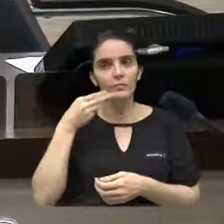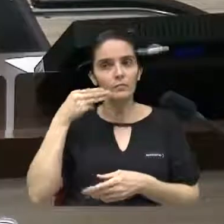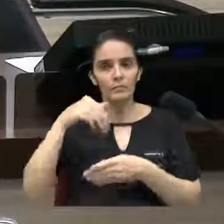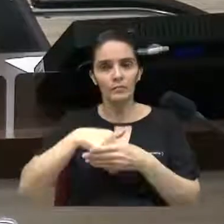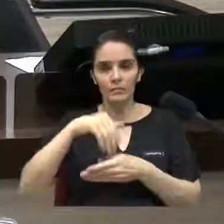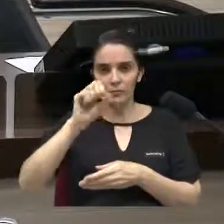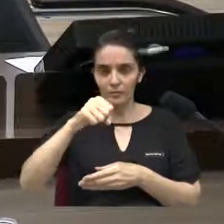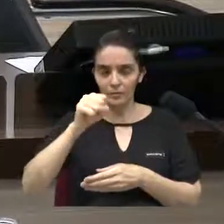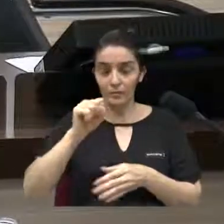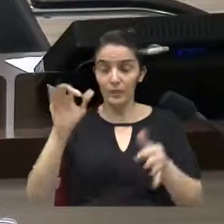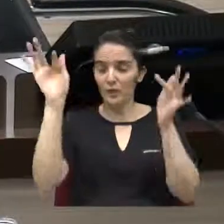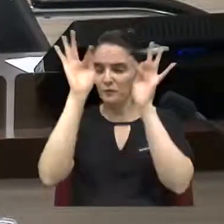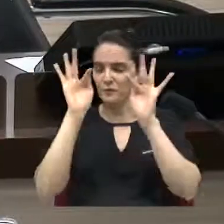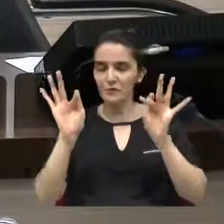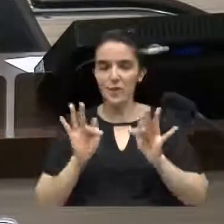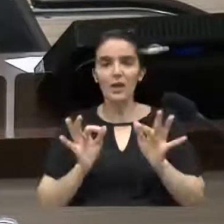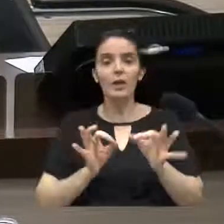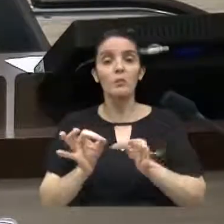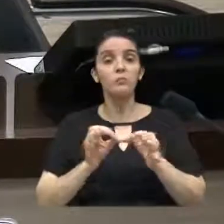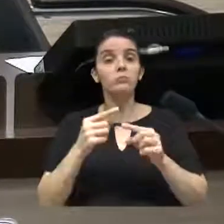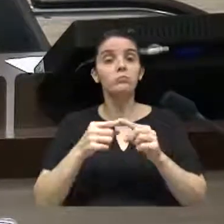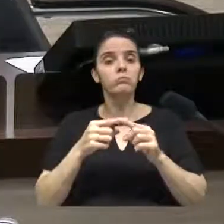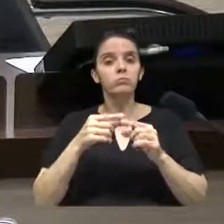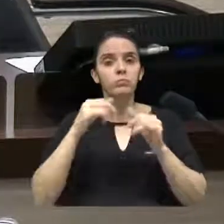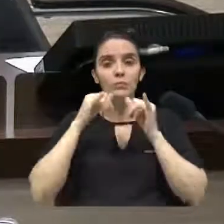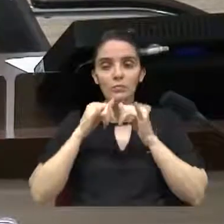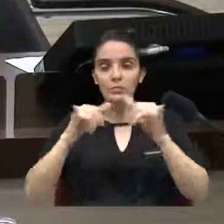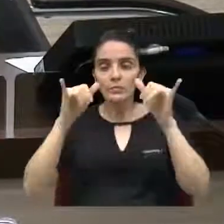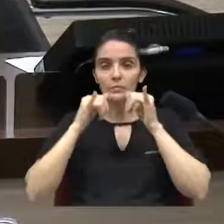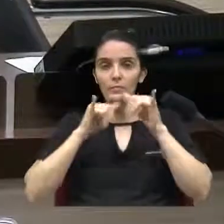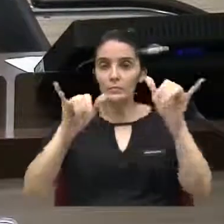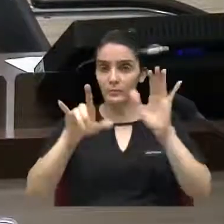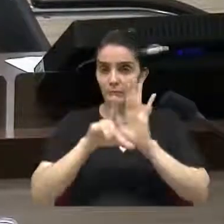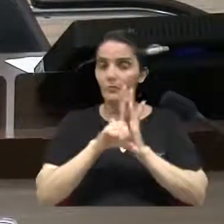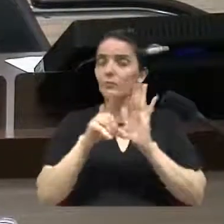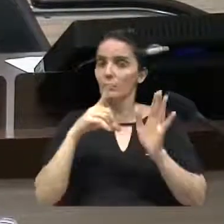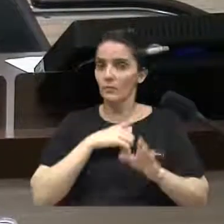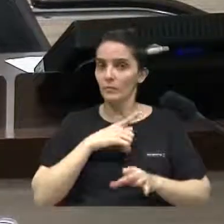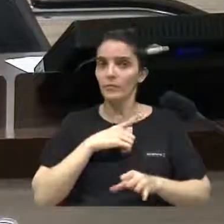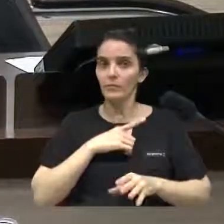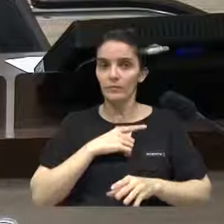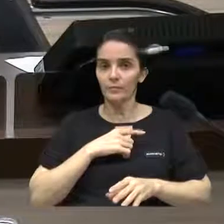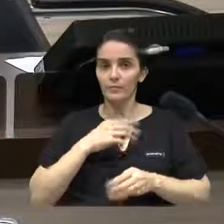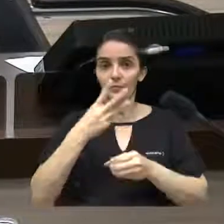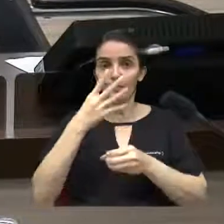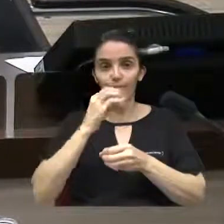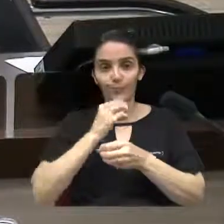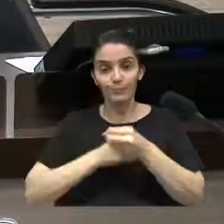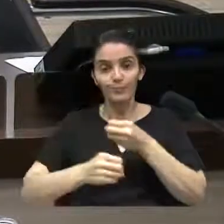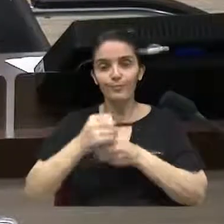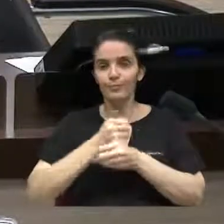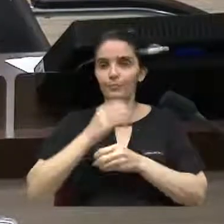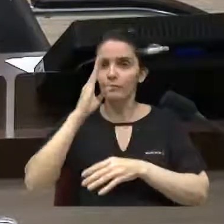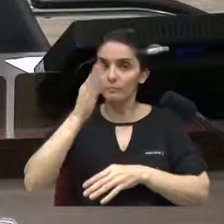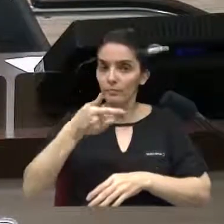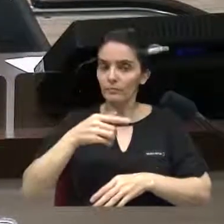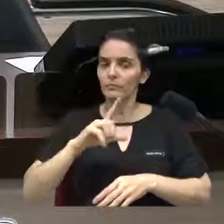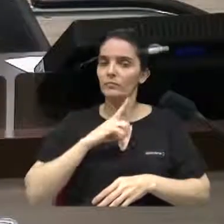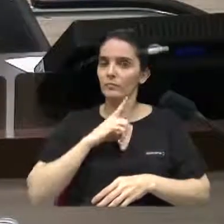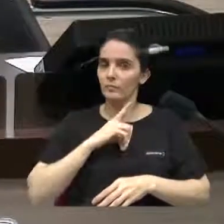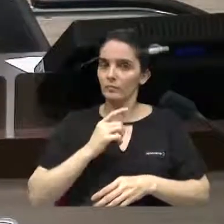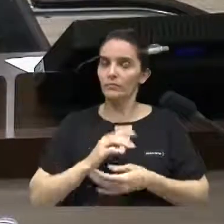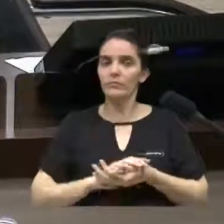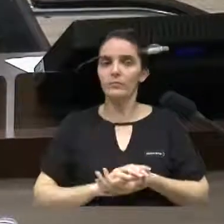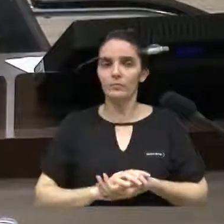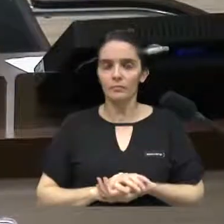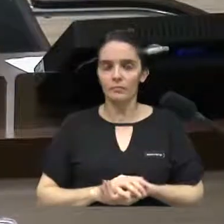feliz com esse projeto, porque divulga o que já é lei no nosso país há quase 30 anos. E, infelizmente, a venda